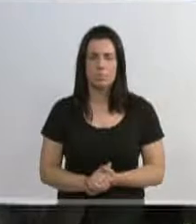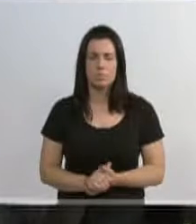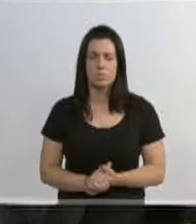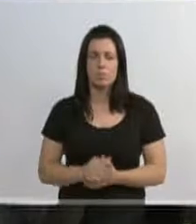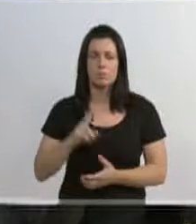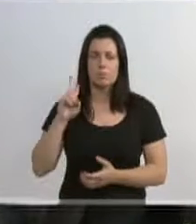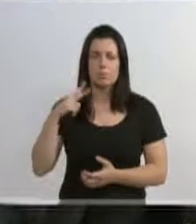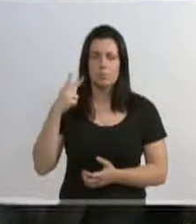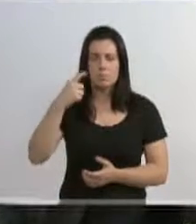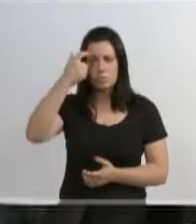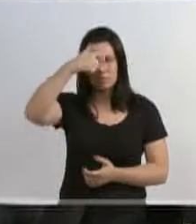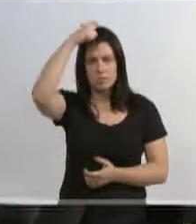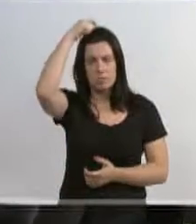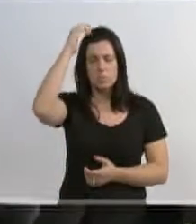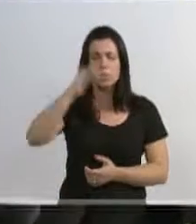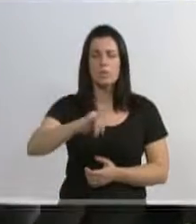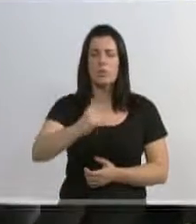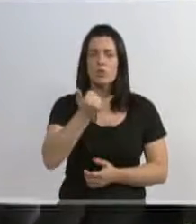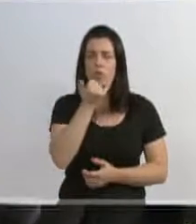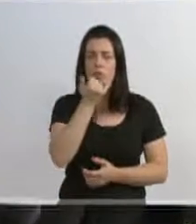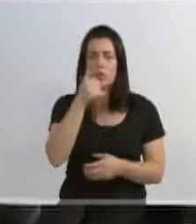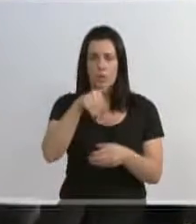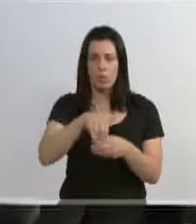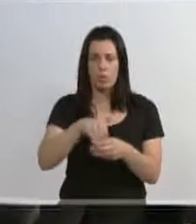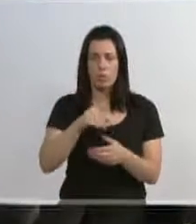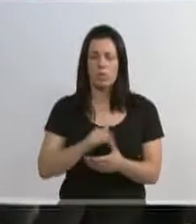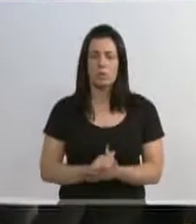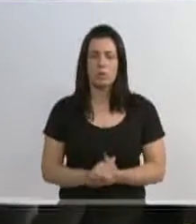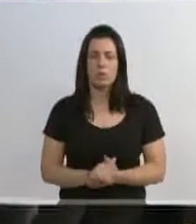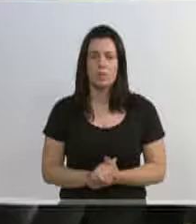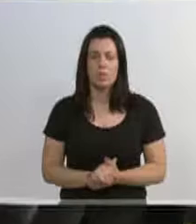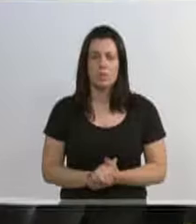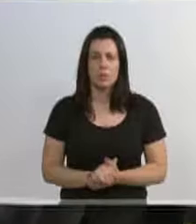Vereador Adriano com justificativo de voto.